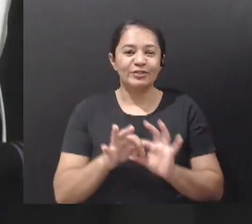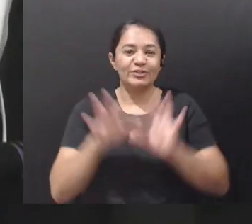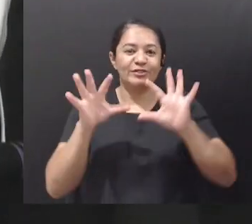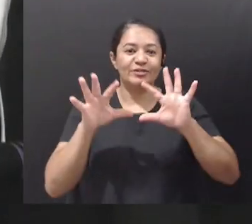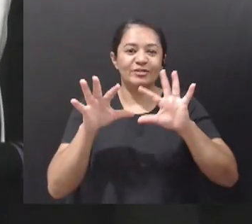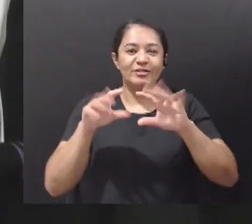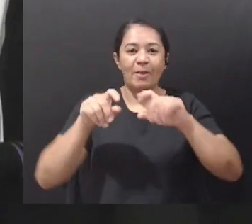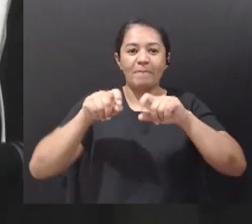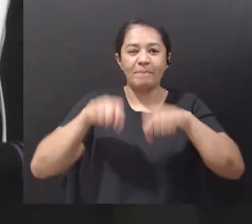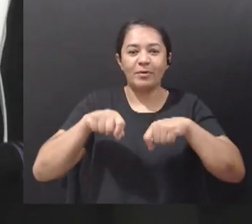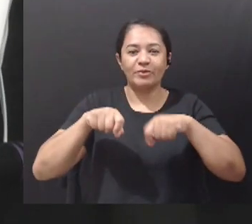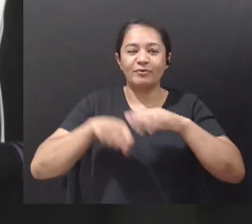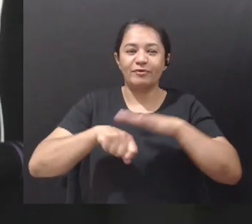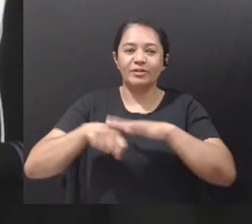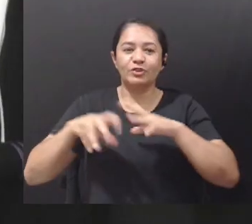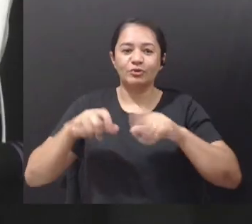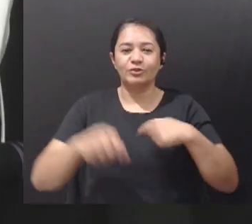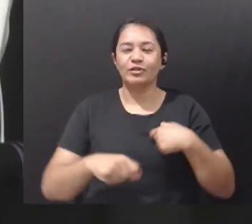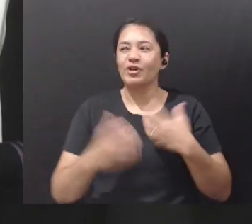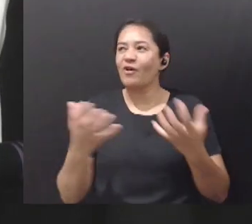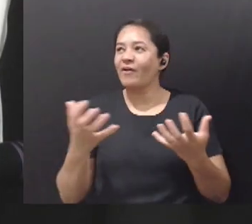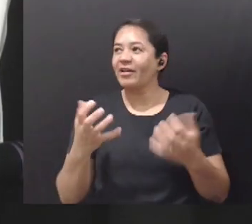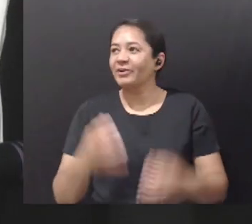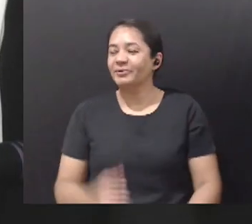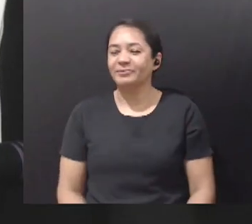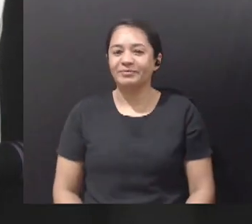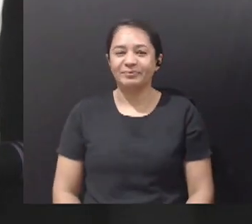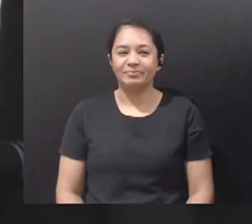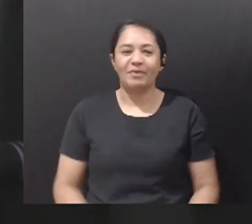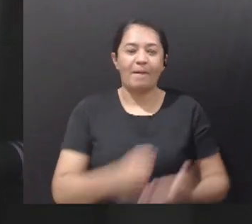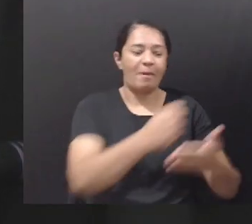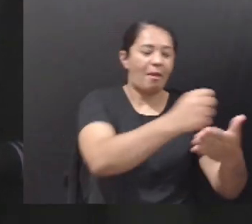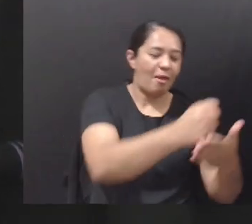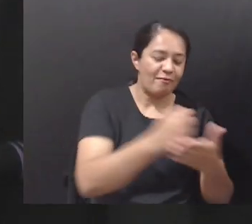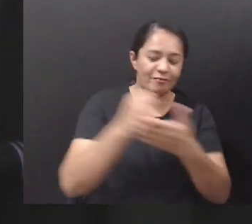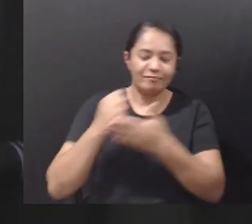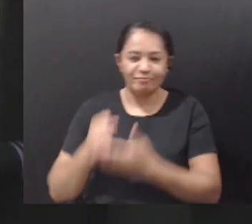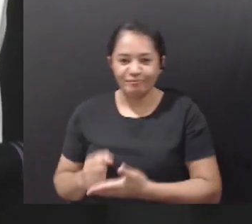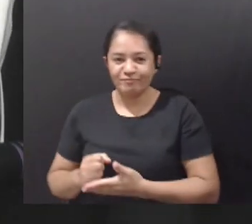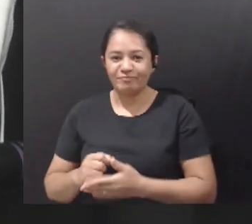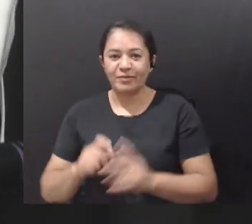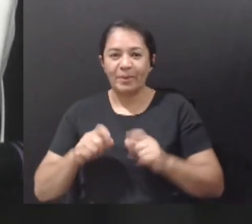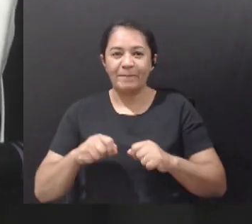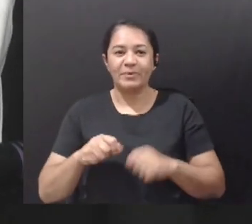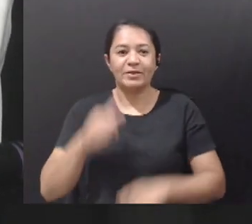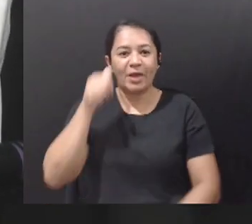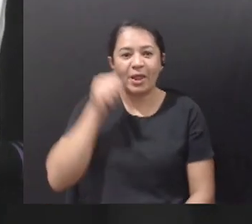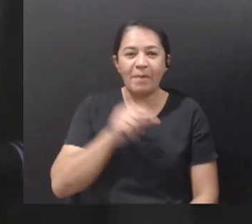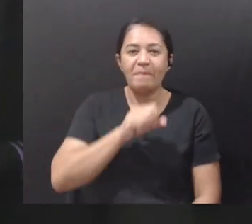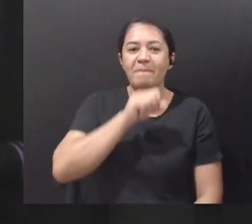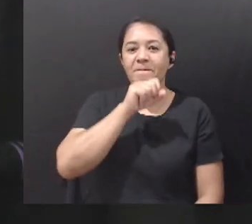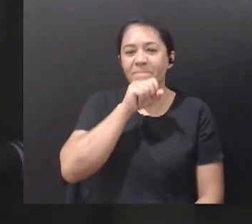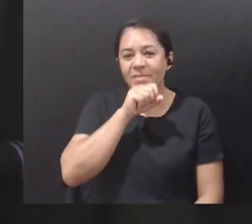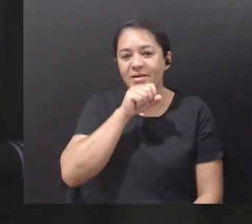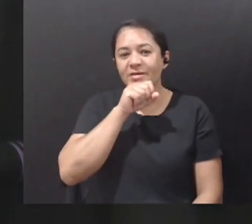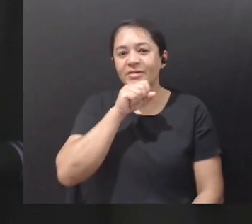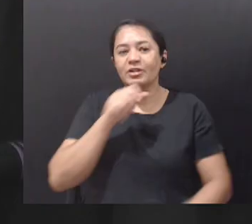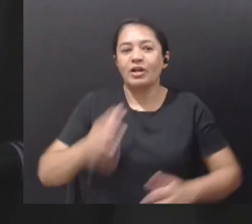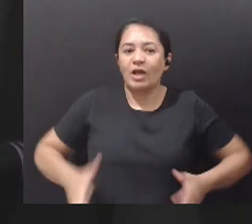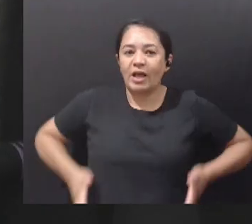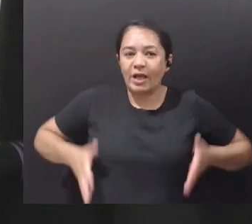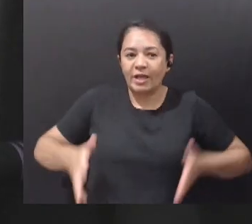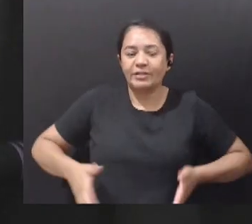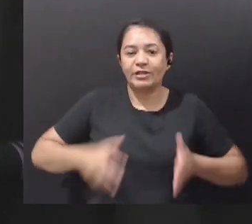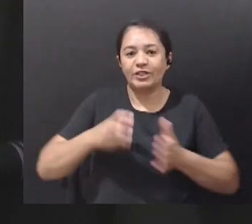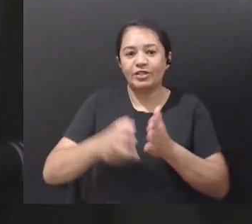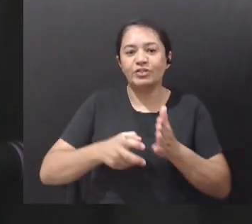tudo que eu sonho e quero, ela me leva e me traz, ela me possibilitou ser mãe, trabalhar, me possibilitou casar,